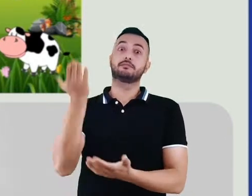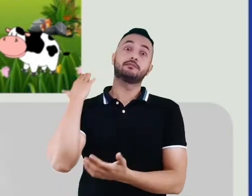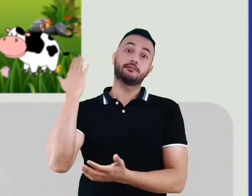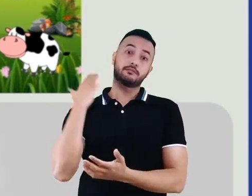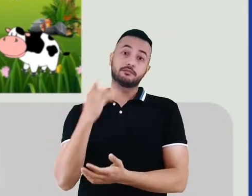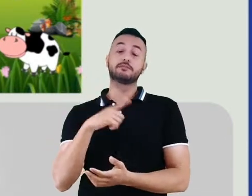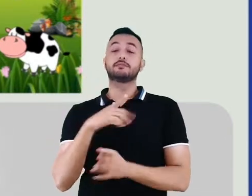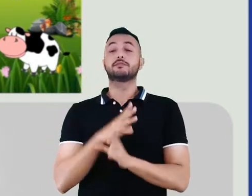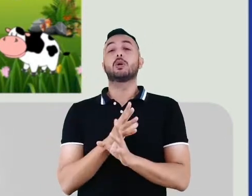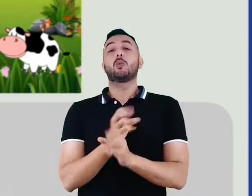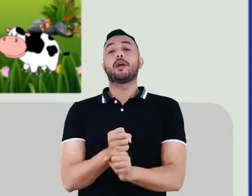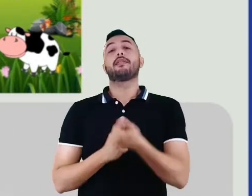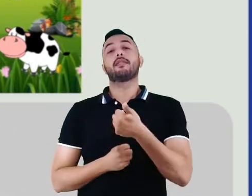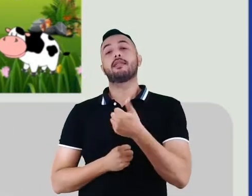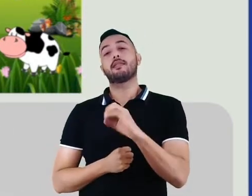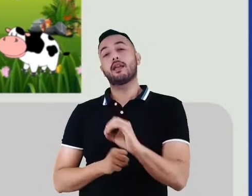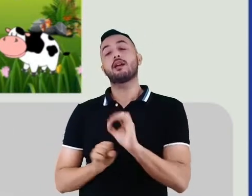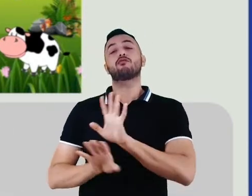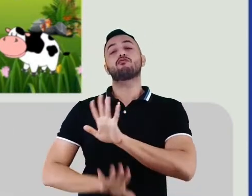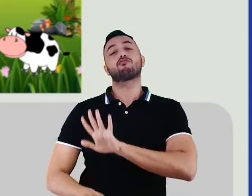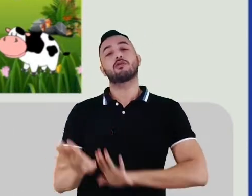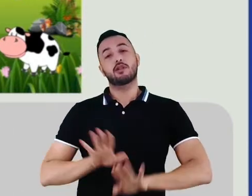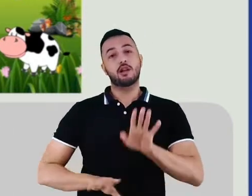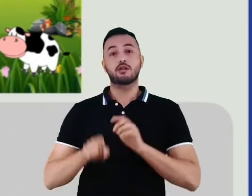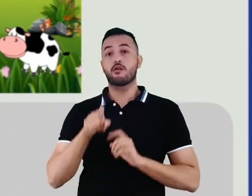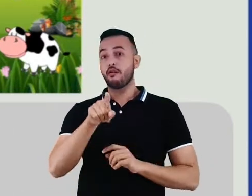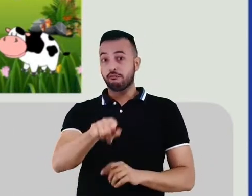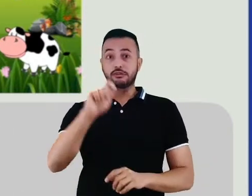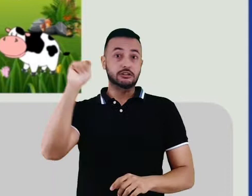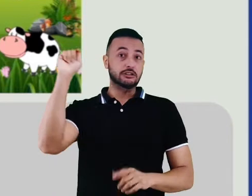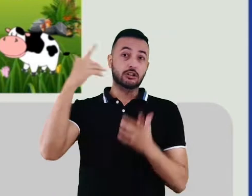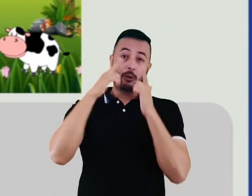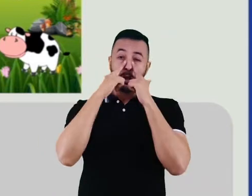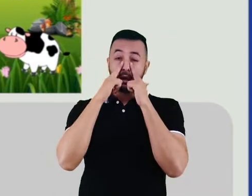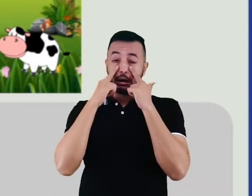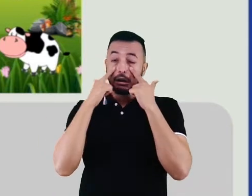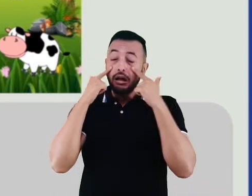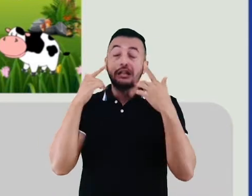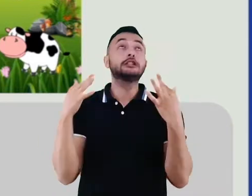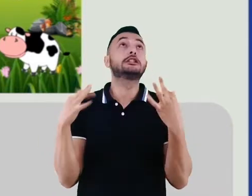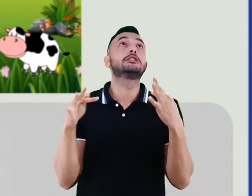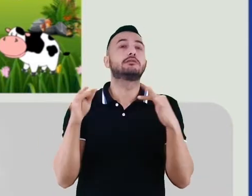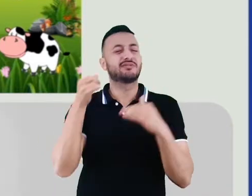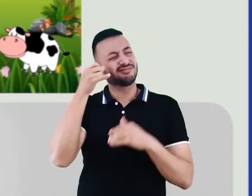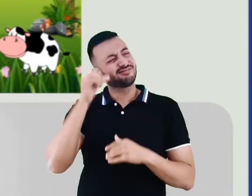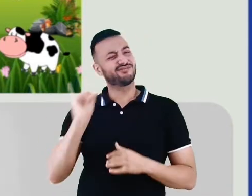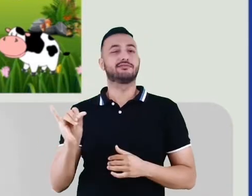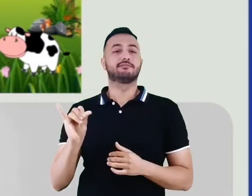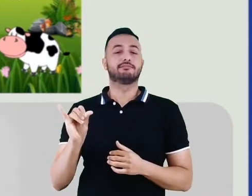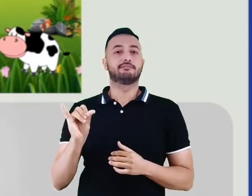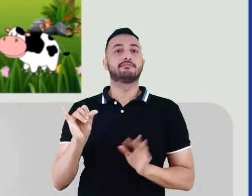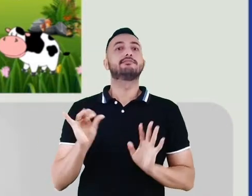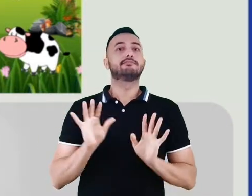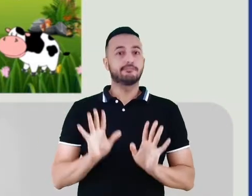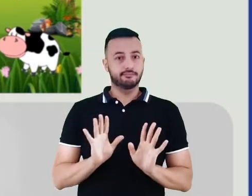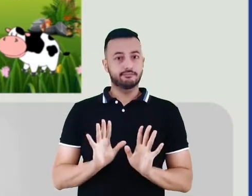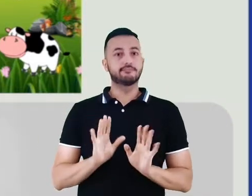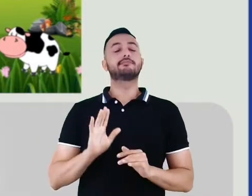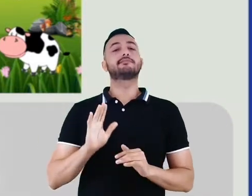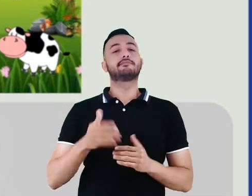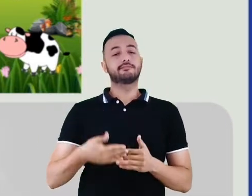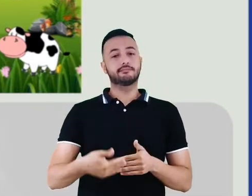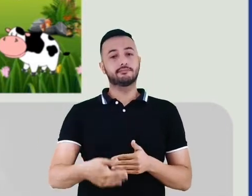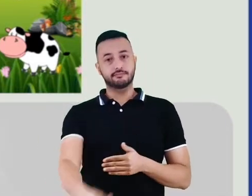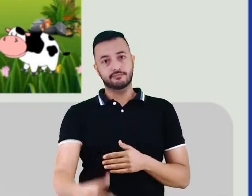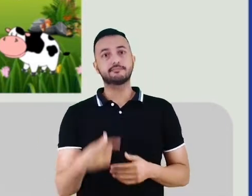10 cuidados para que você não se queime quando você se expor ao sol, né? Já está chegando